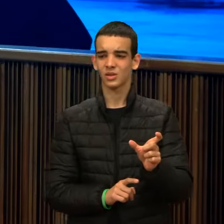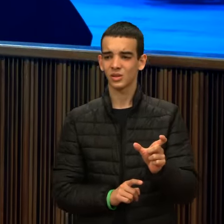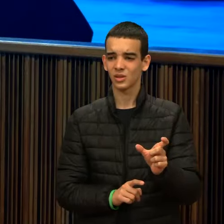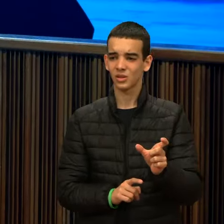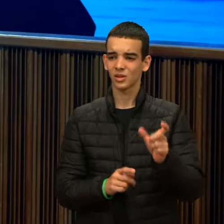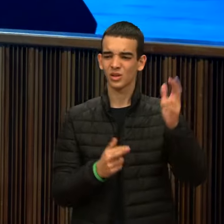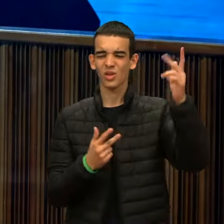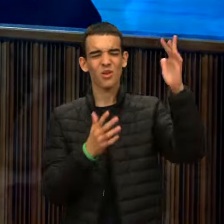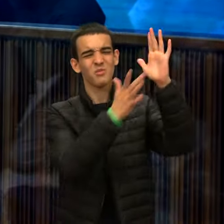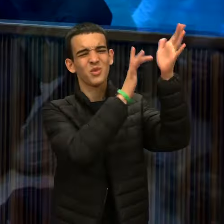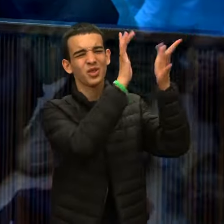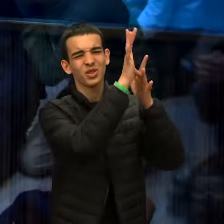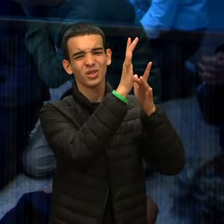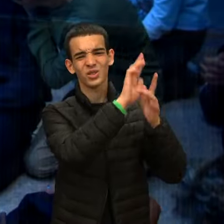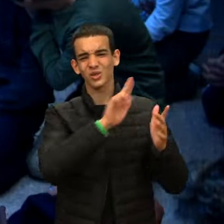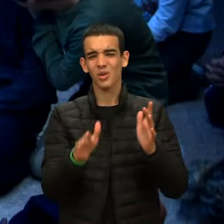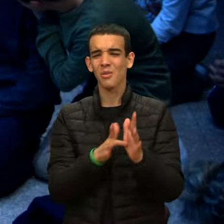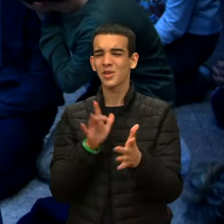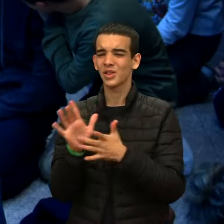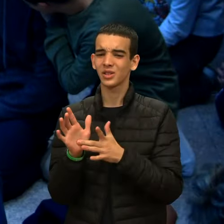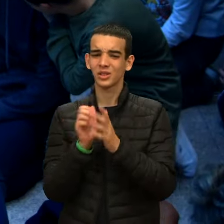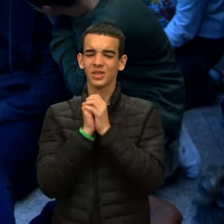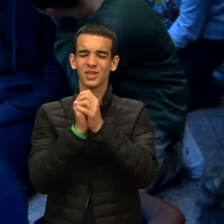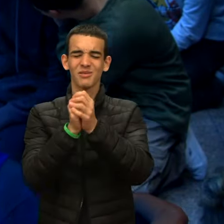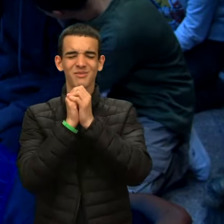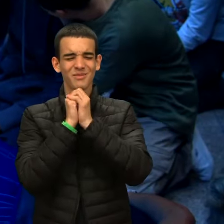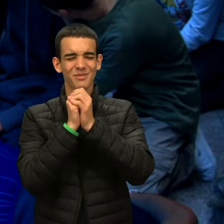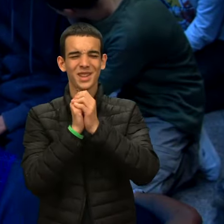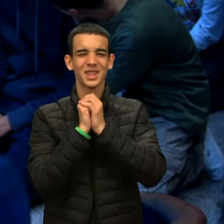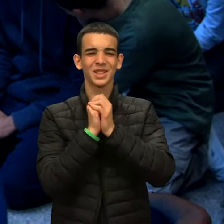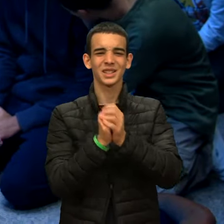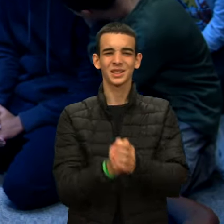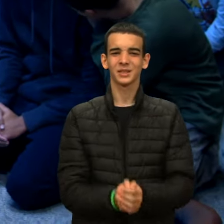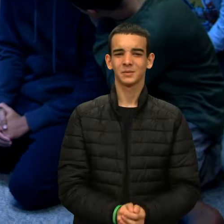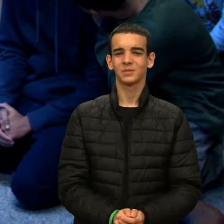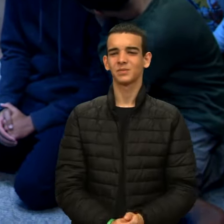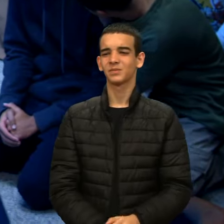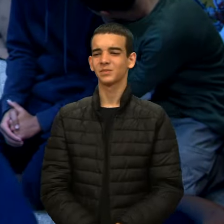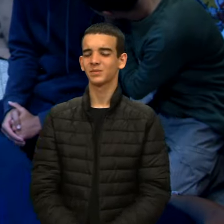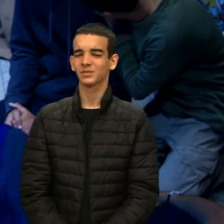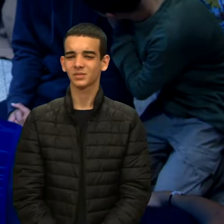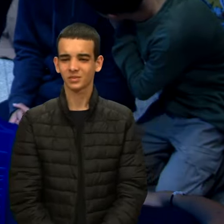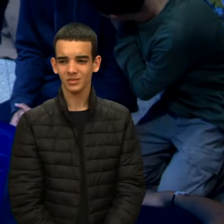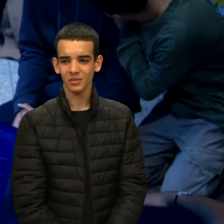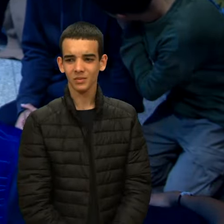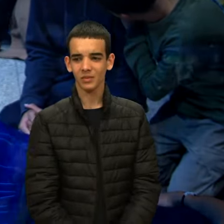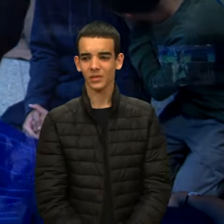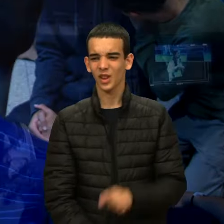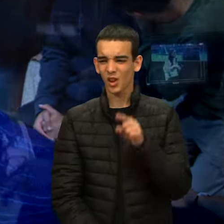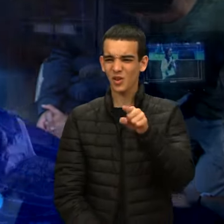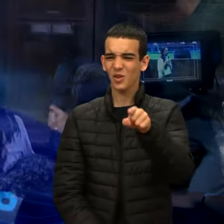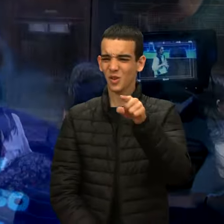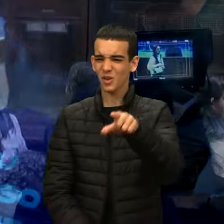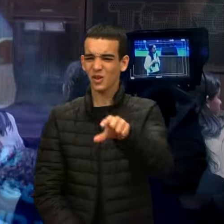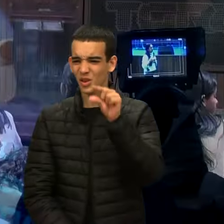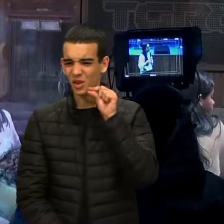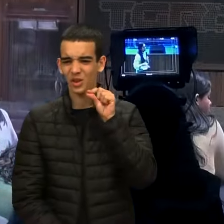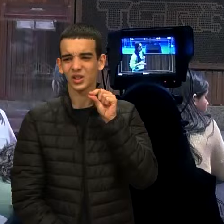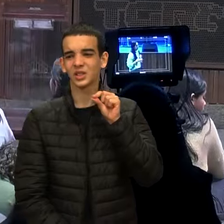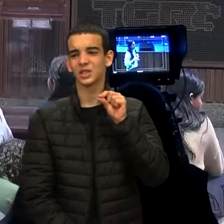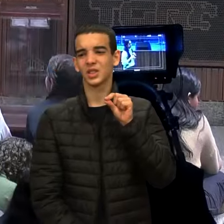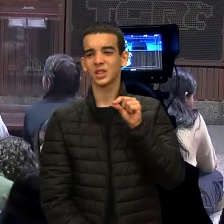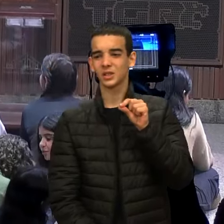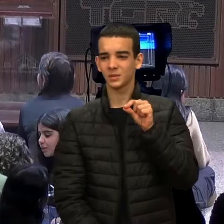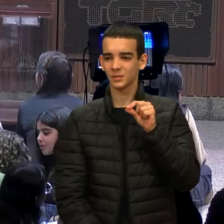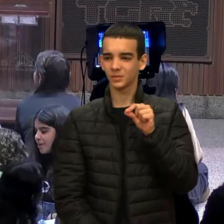de Jesus. Amém. Amém. Você que tomou essa decisão, não continue caminhando